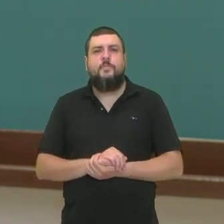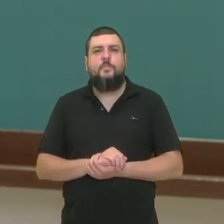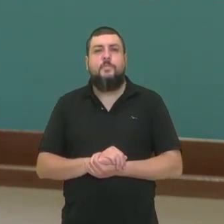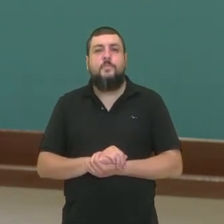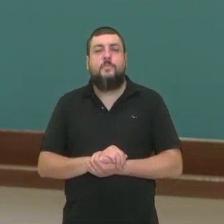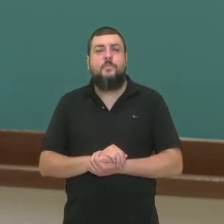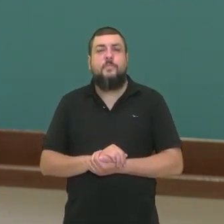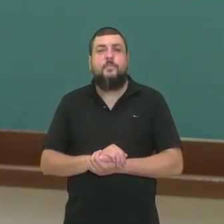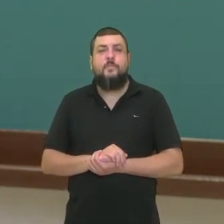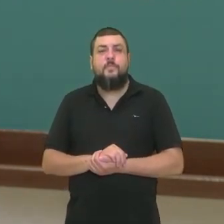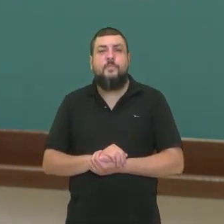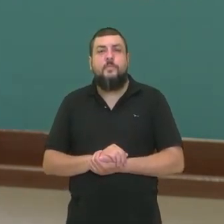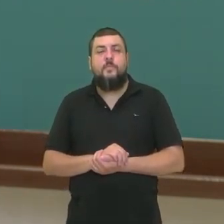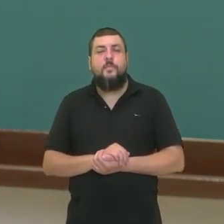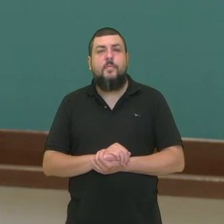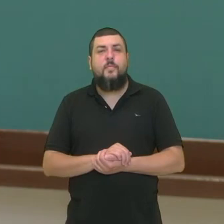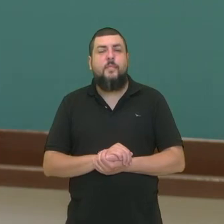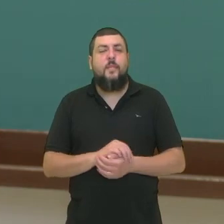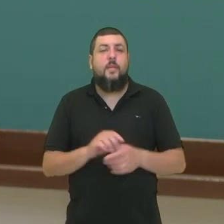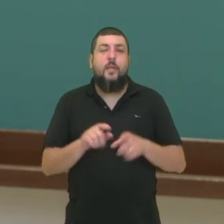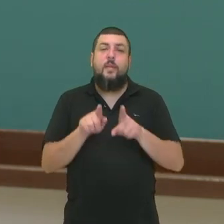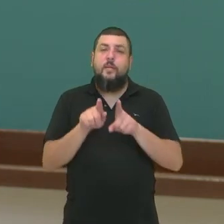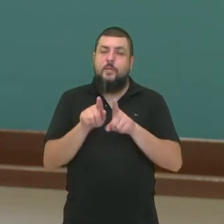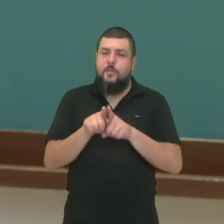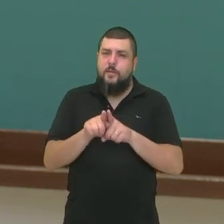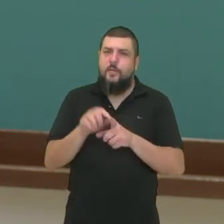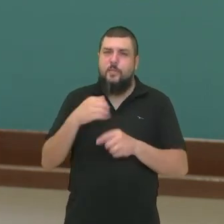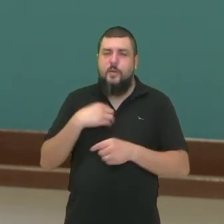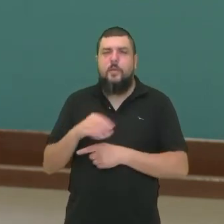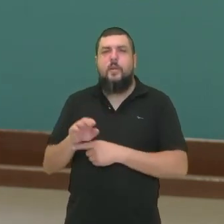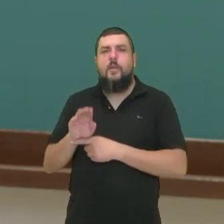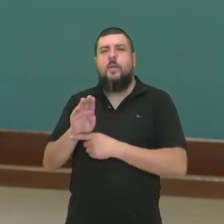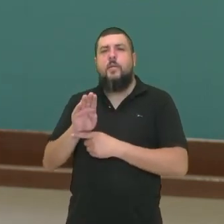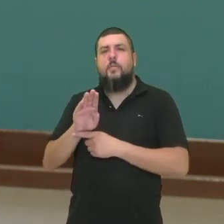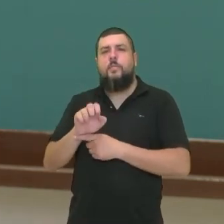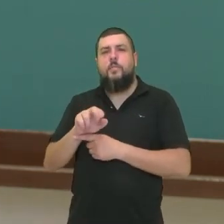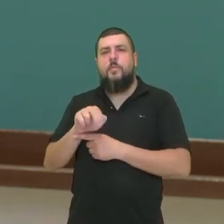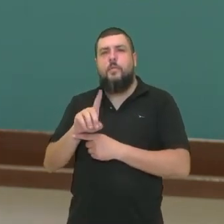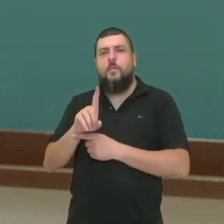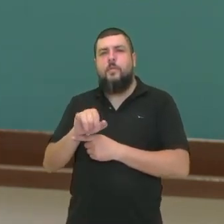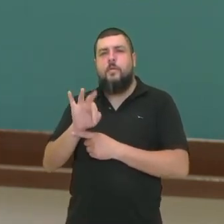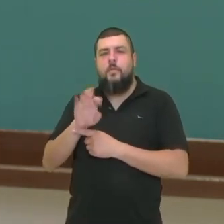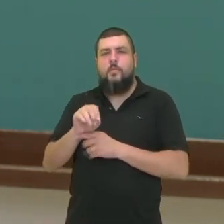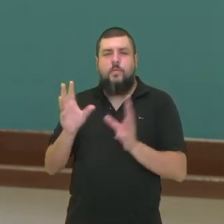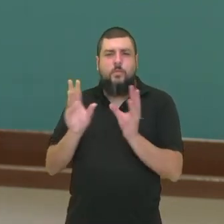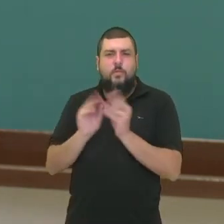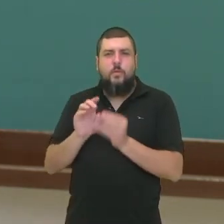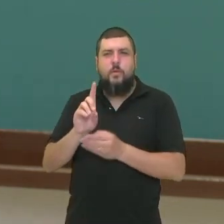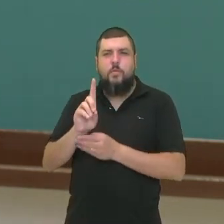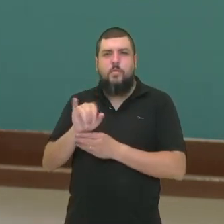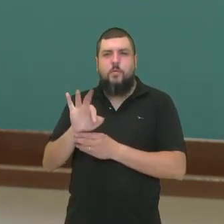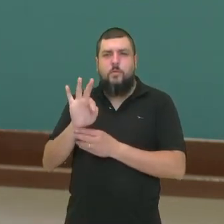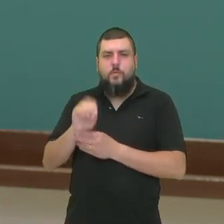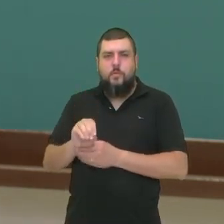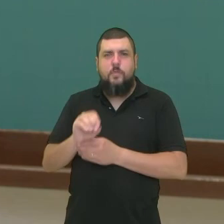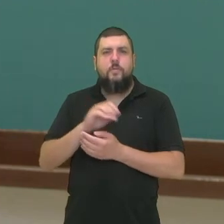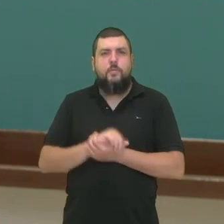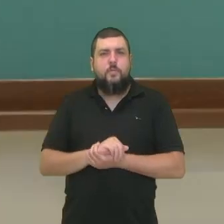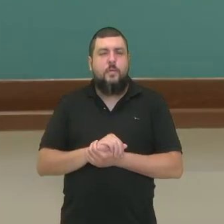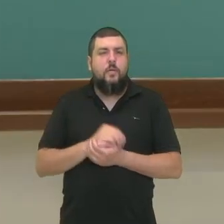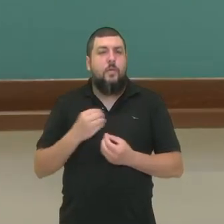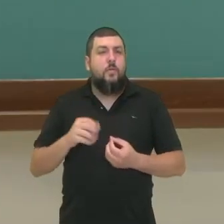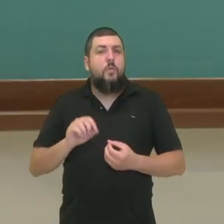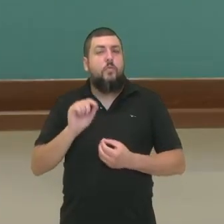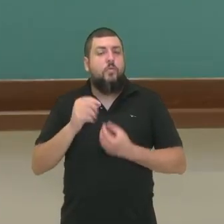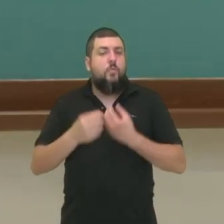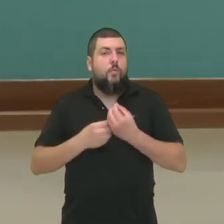trouxe também um trecho, né, de um grande cirandeiro, né, do Benedito, conhecido como Dito, né, que vem aqui trazendo através de uma